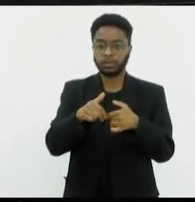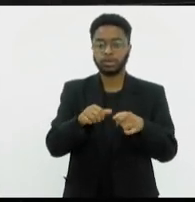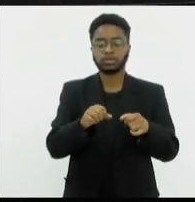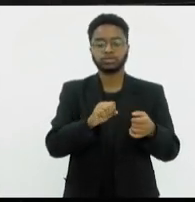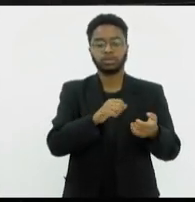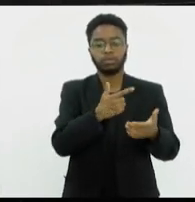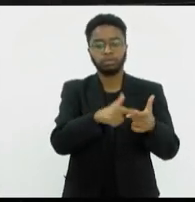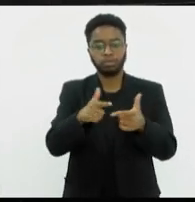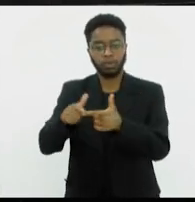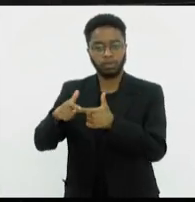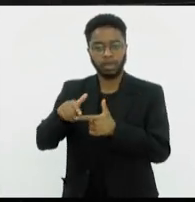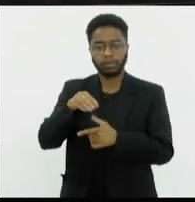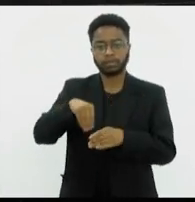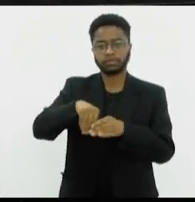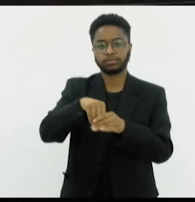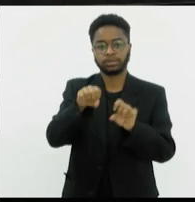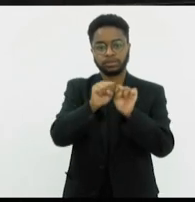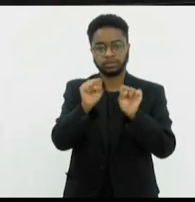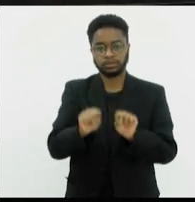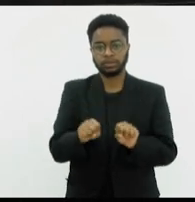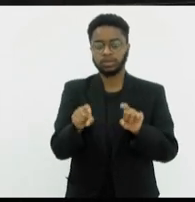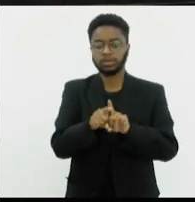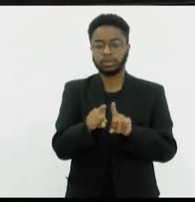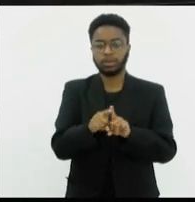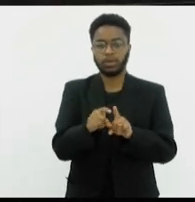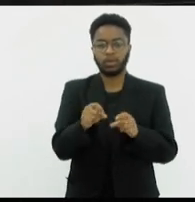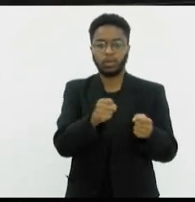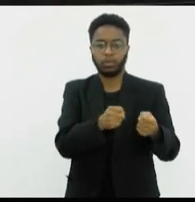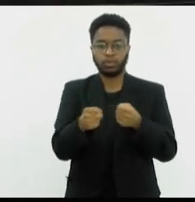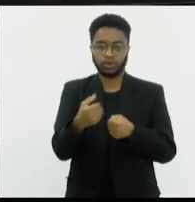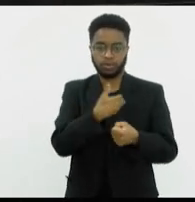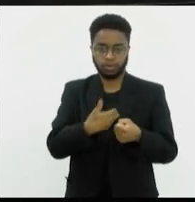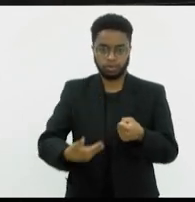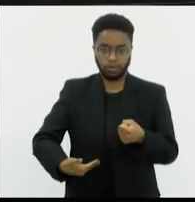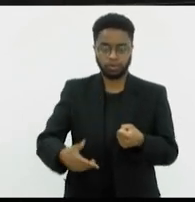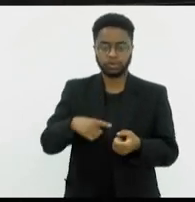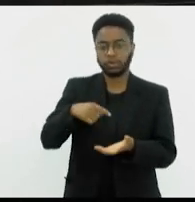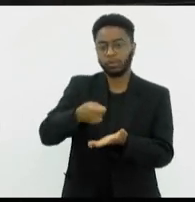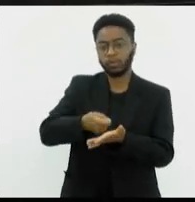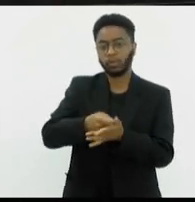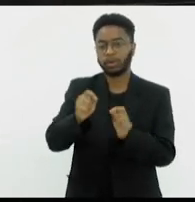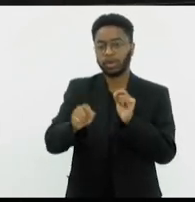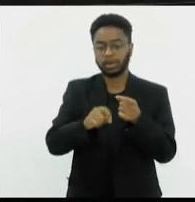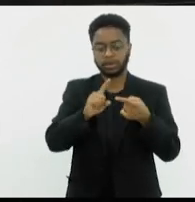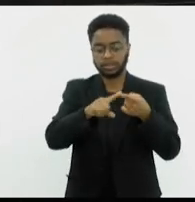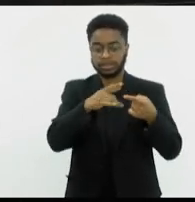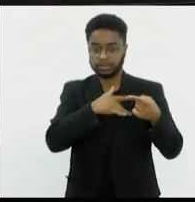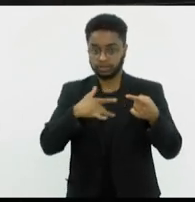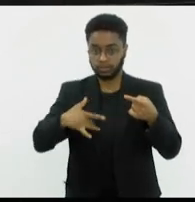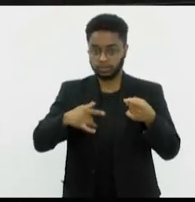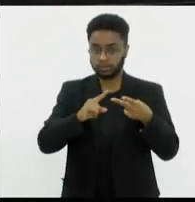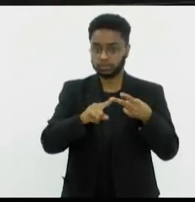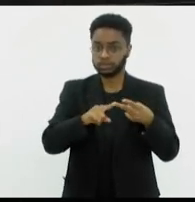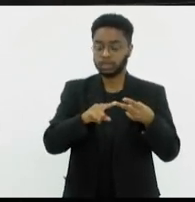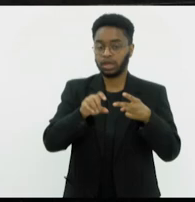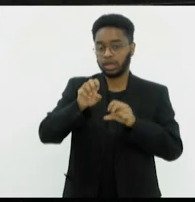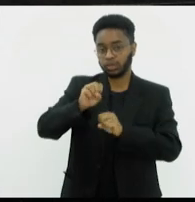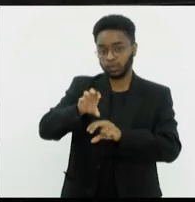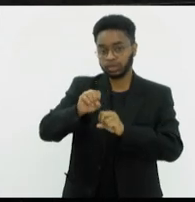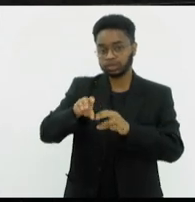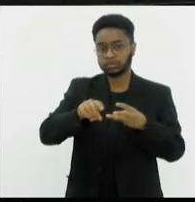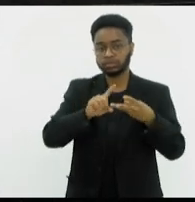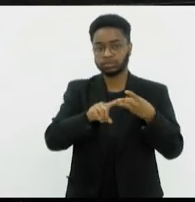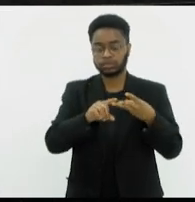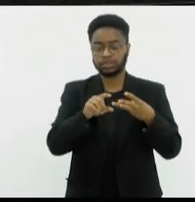nesse sistema, nessa obrigação do poder público, saúde, educação e também a